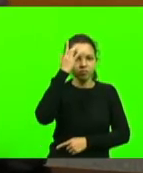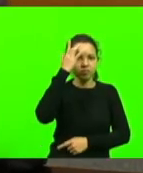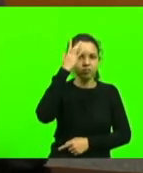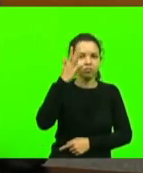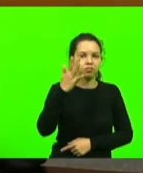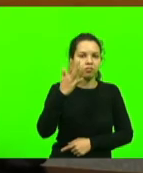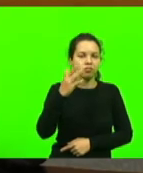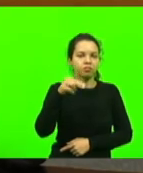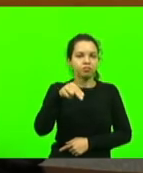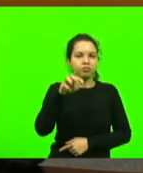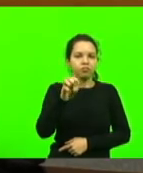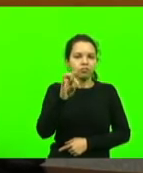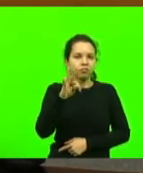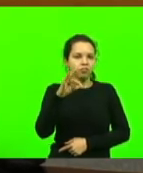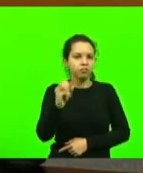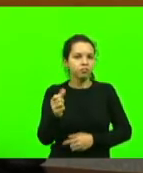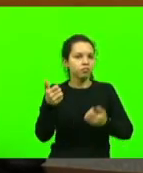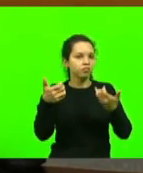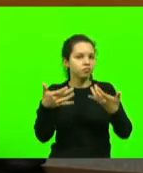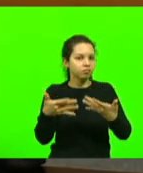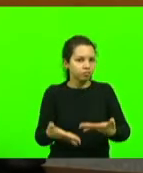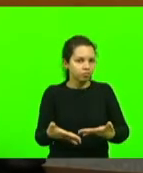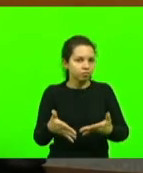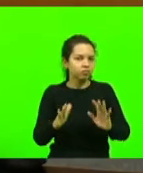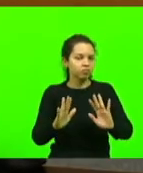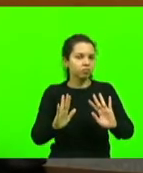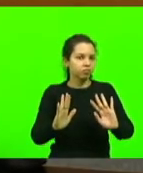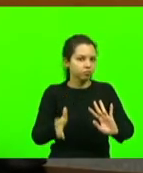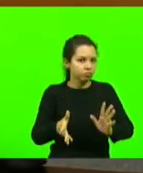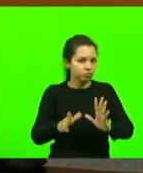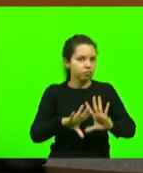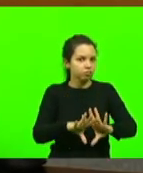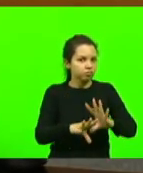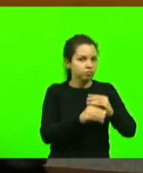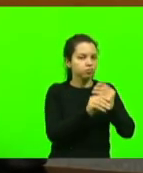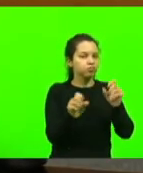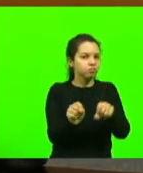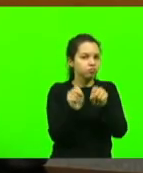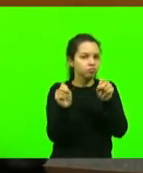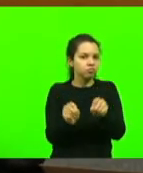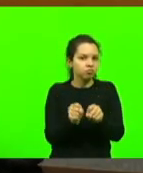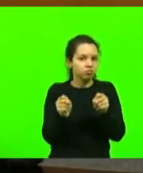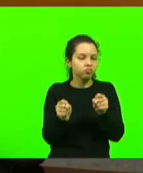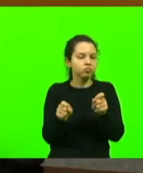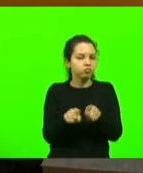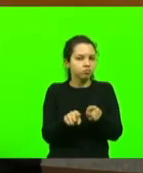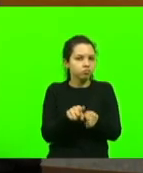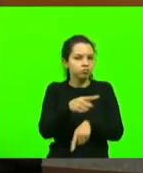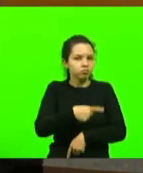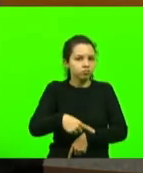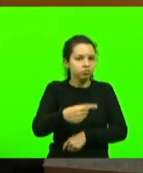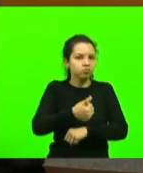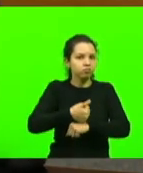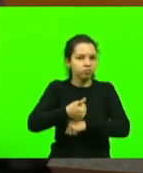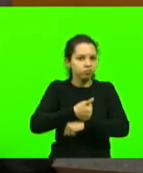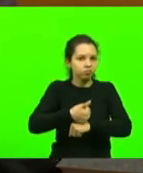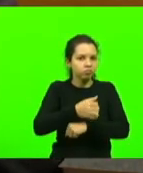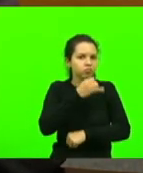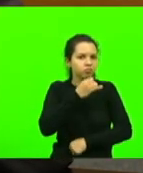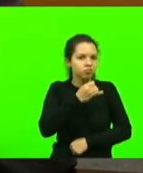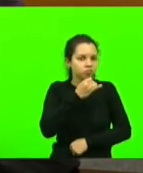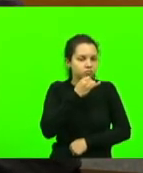trouxe a forma lanzinha soma para o desmonte para nós professores por exemplo é